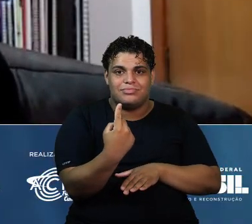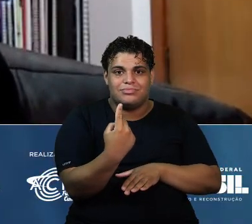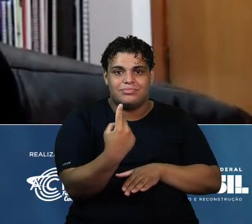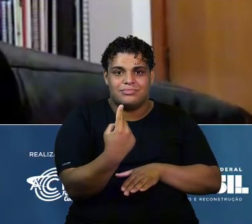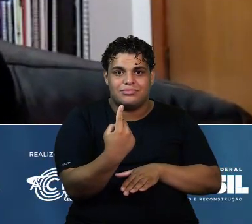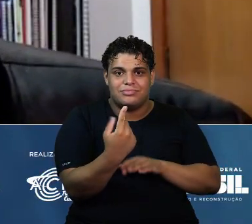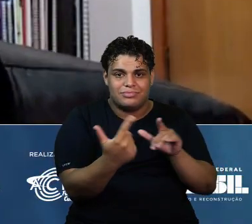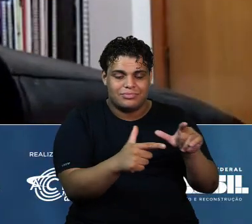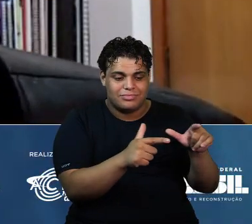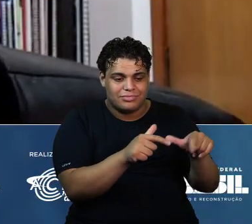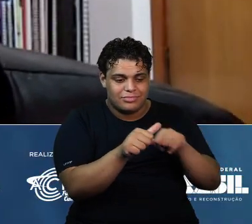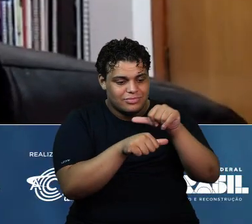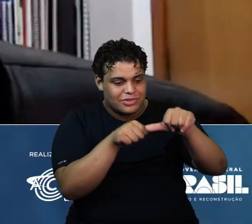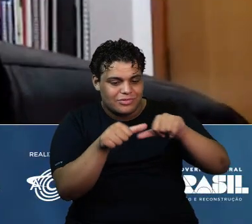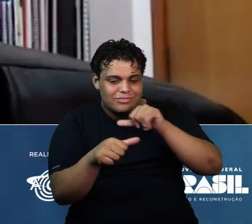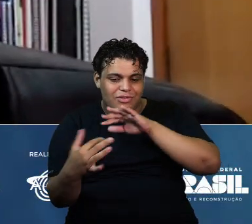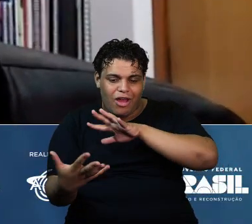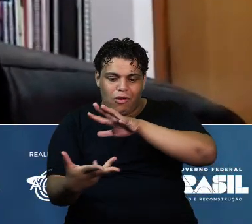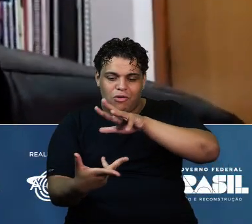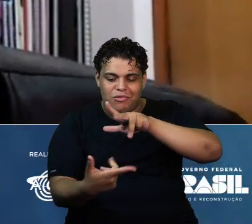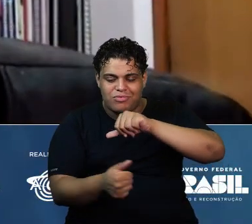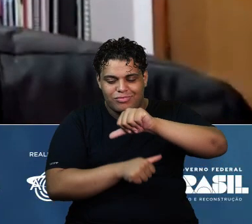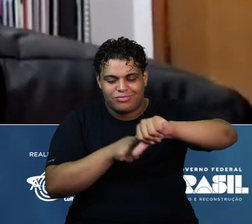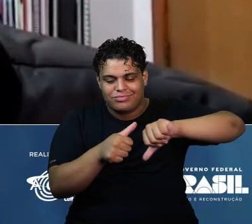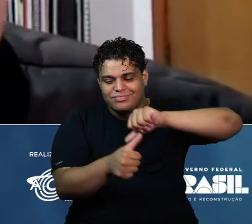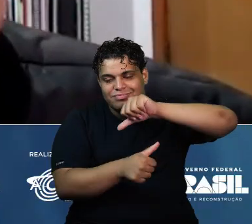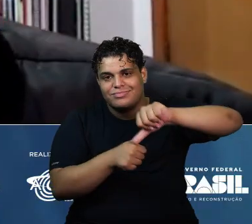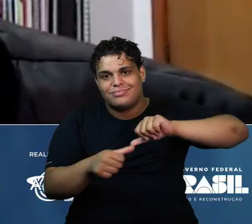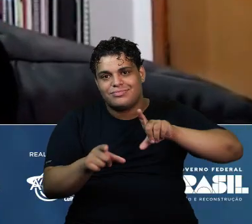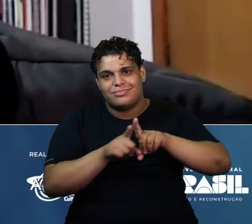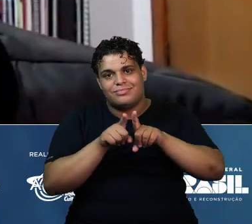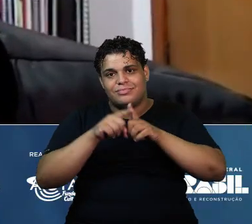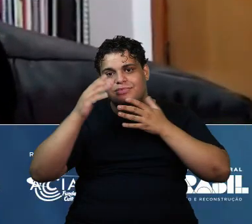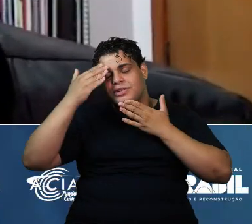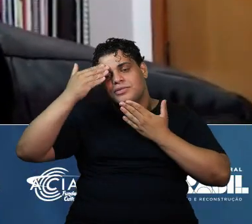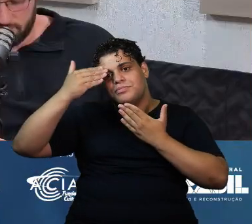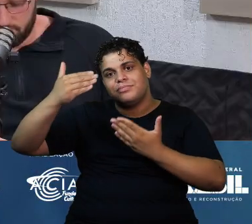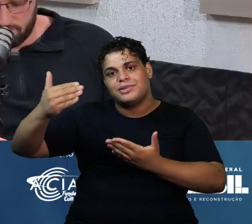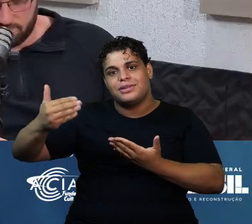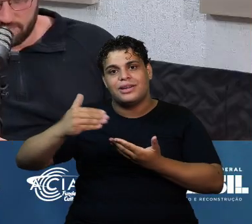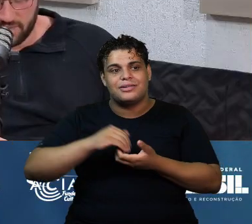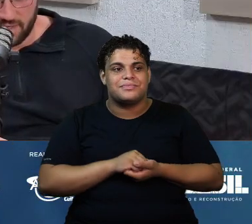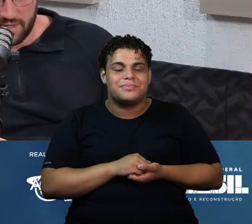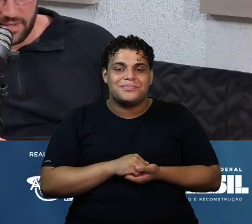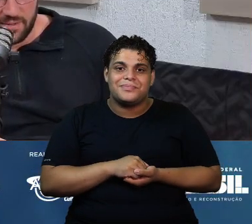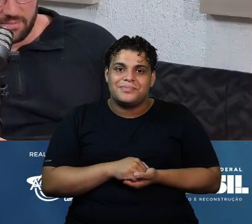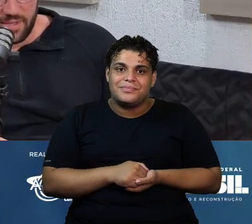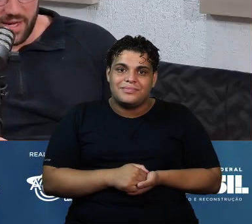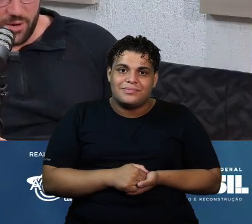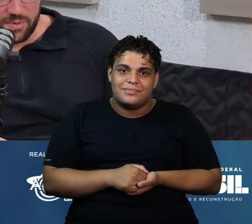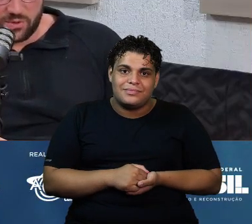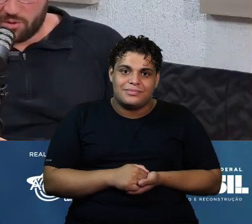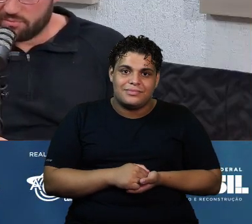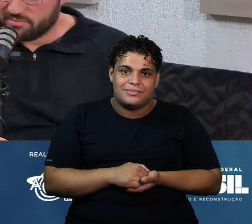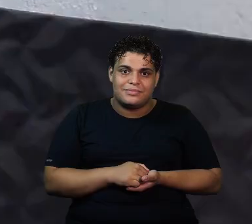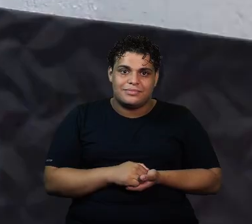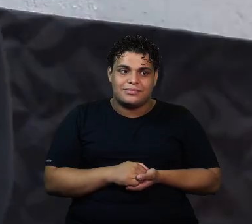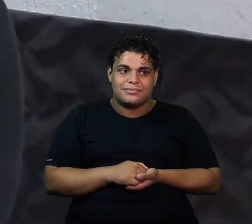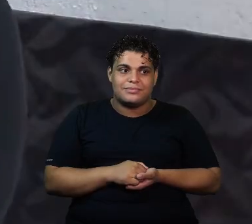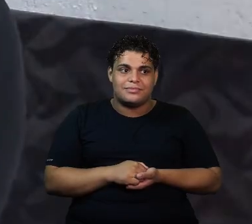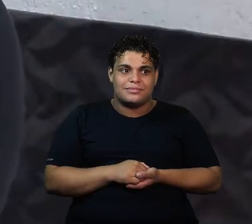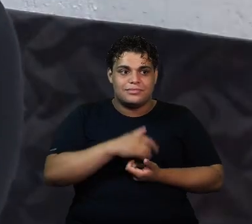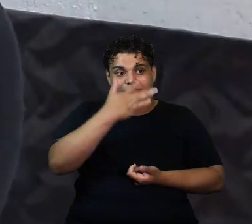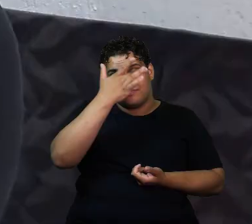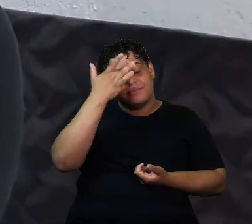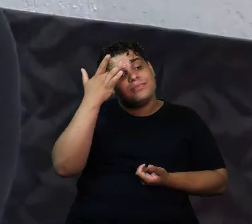mudando e mudando e mudando, quem sabe o mundo não mude, né? Então, obrigado e até a próxima. Legal, pessoal.